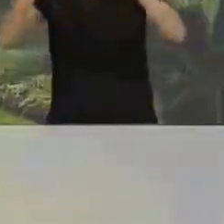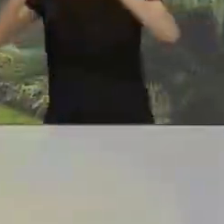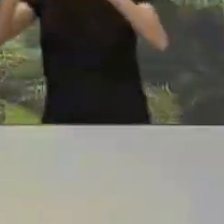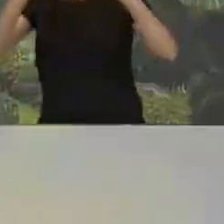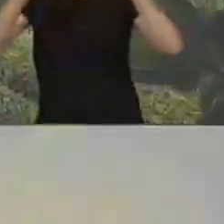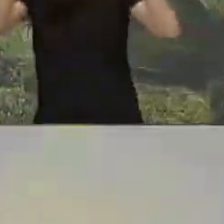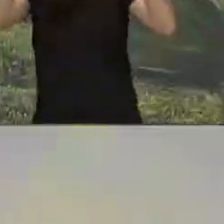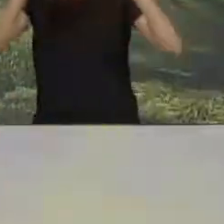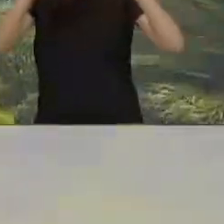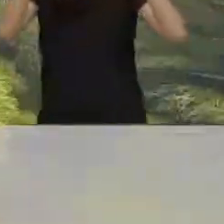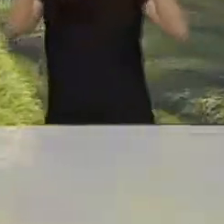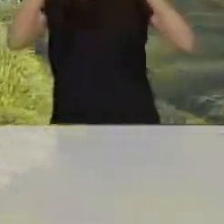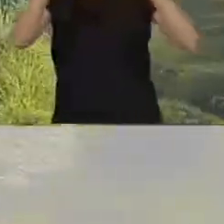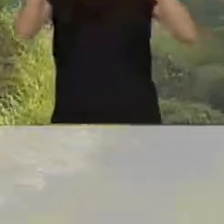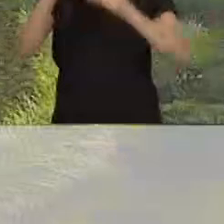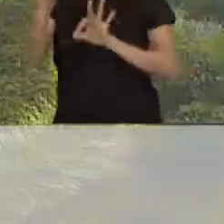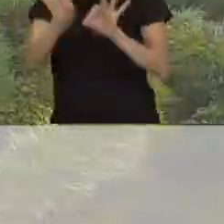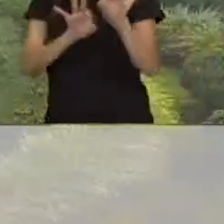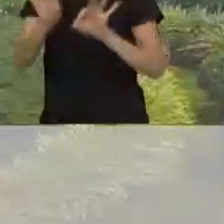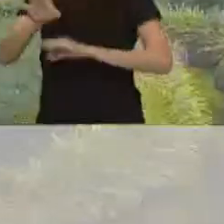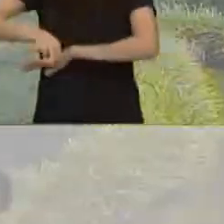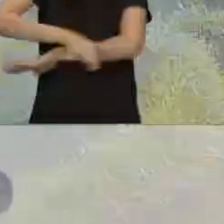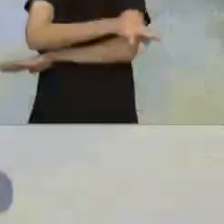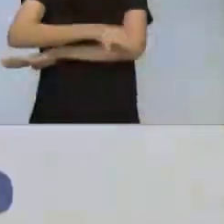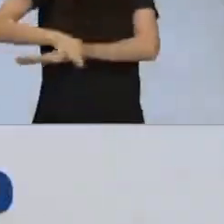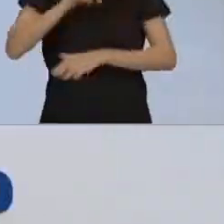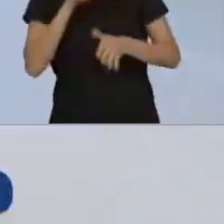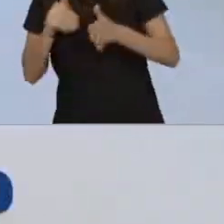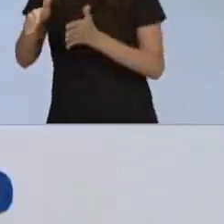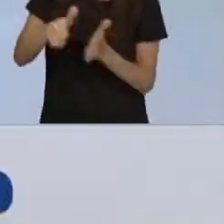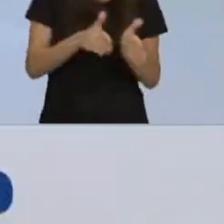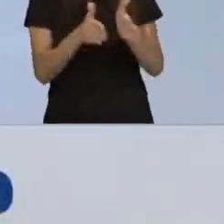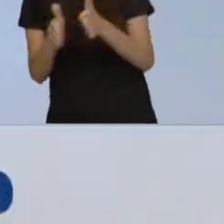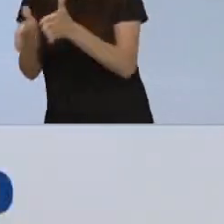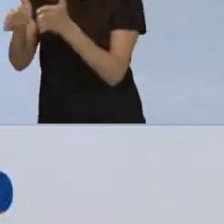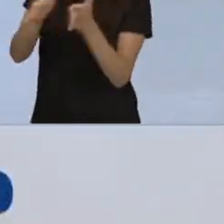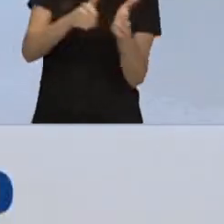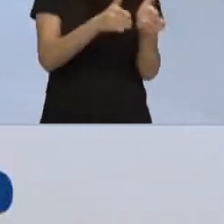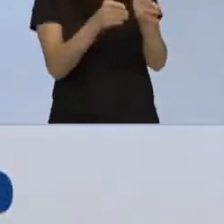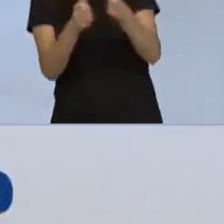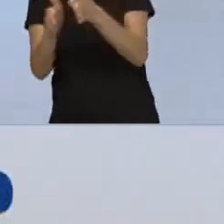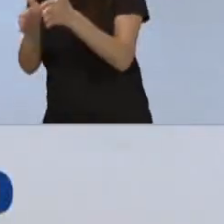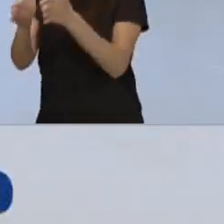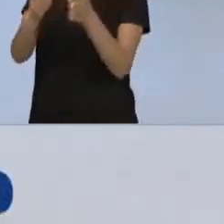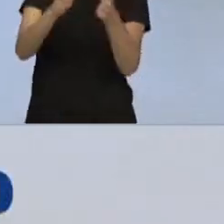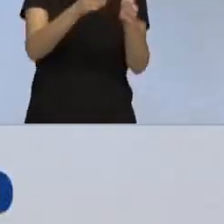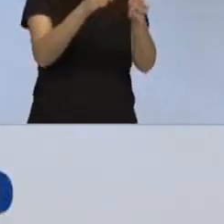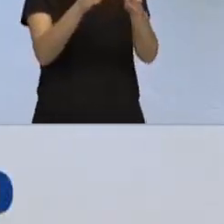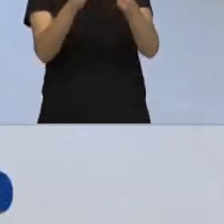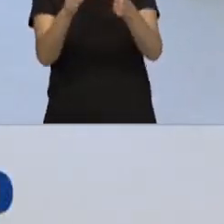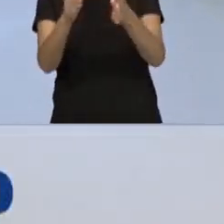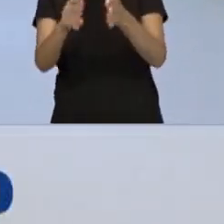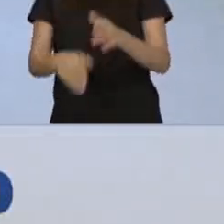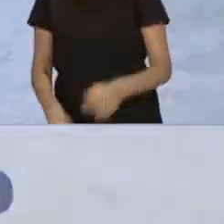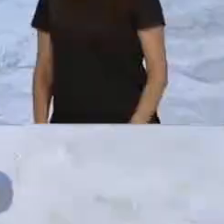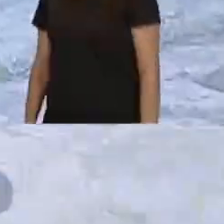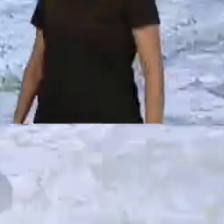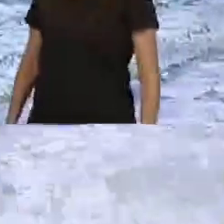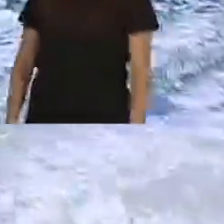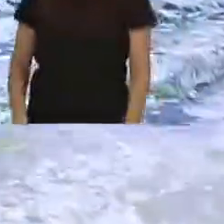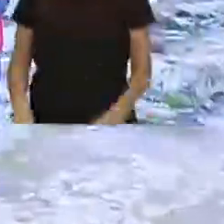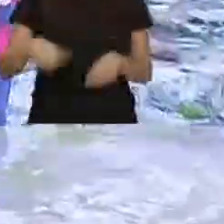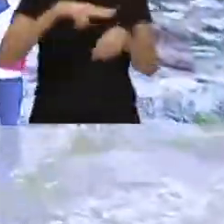Cidade de nobre arquitetura, desenhada pelo livro do teu rio.